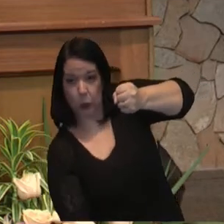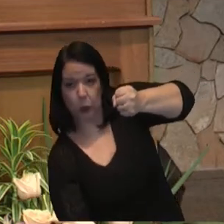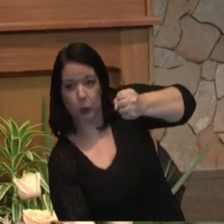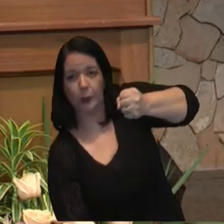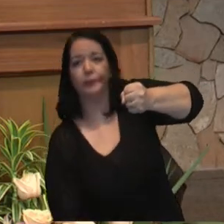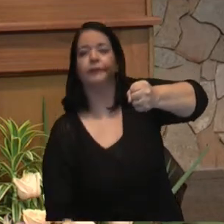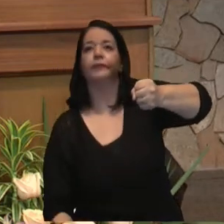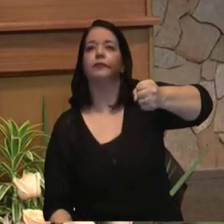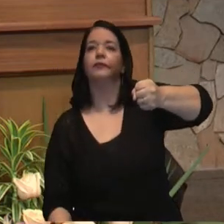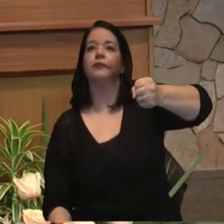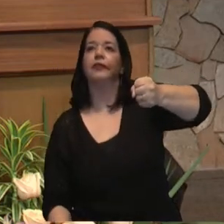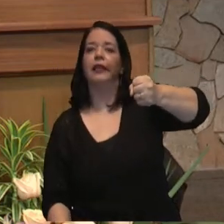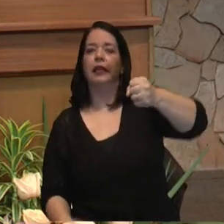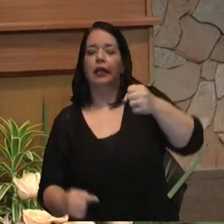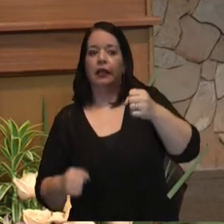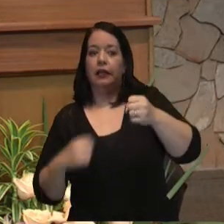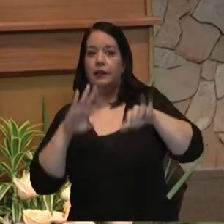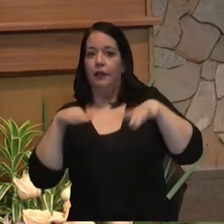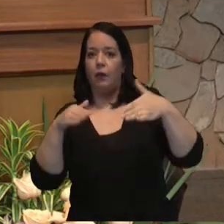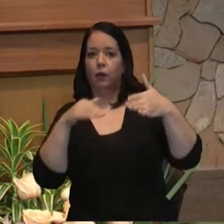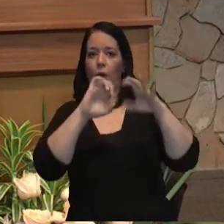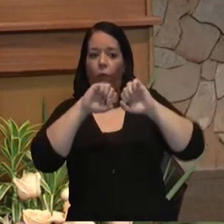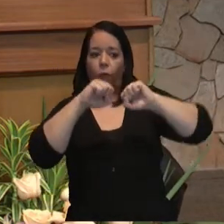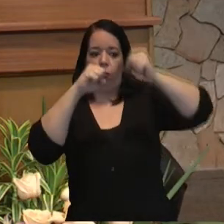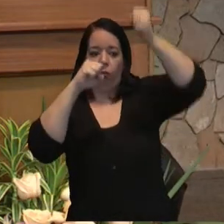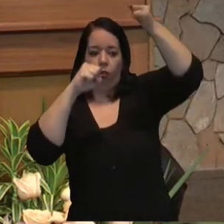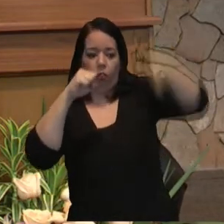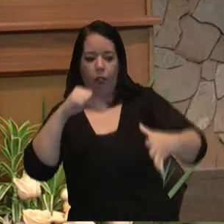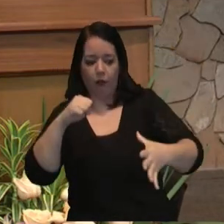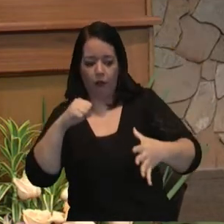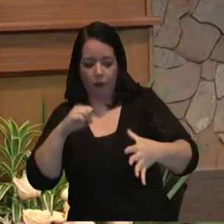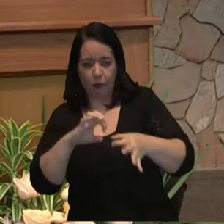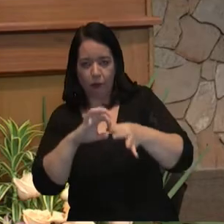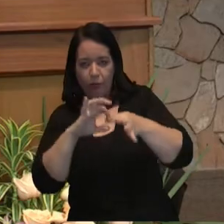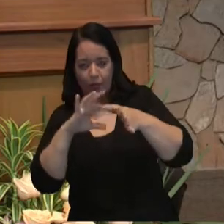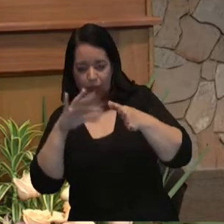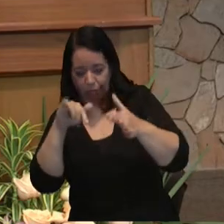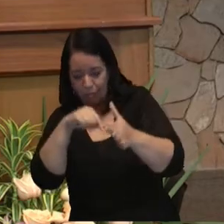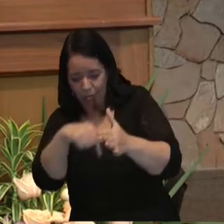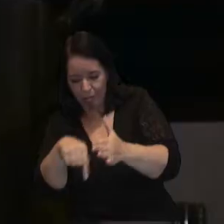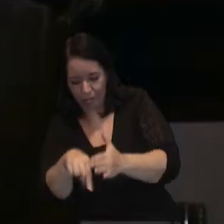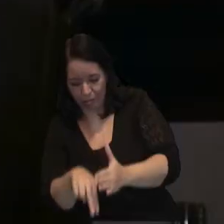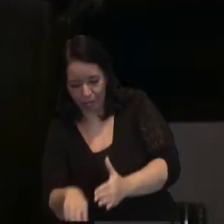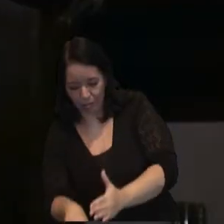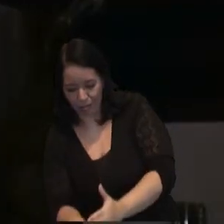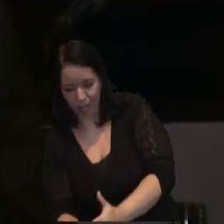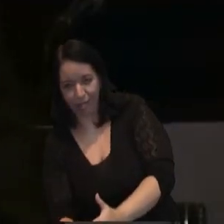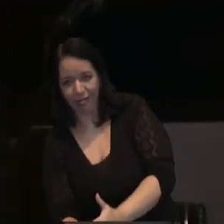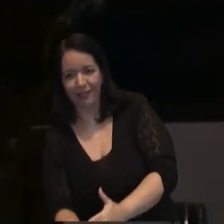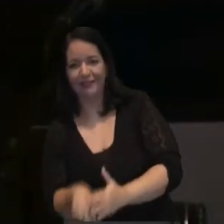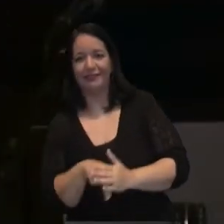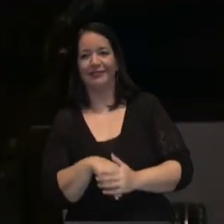soltei-me daquela estaca, para minha surpresa, surpresa do Heron,